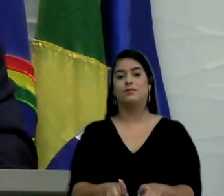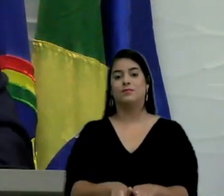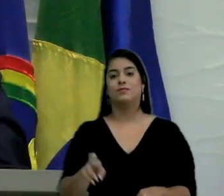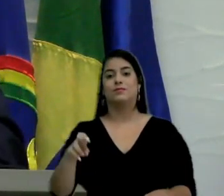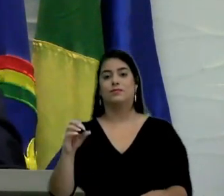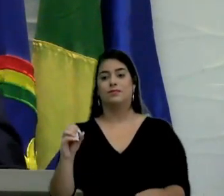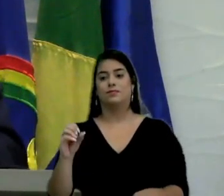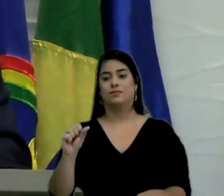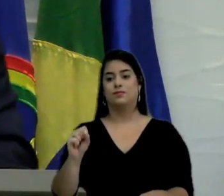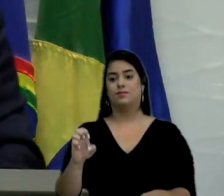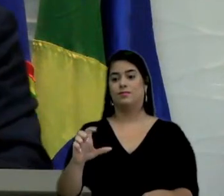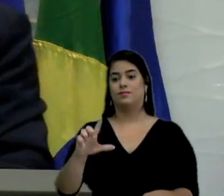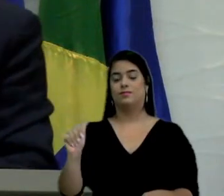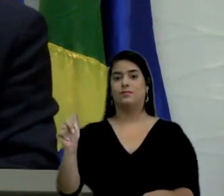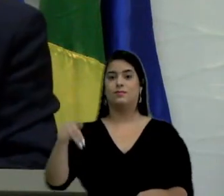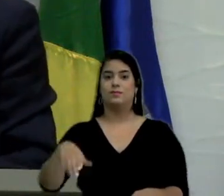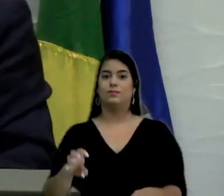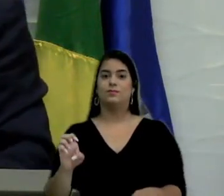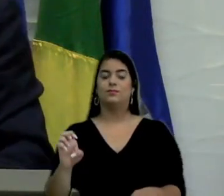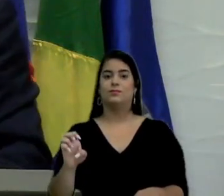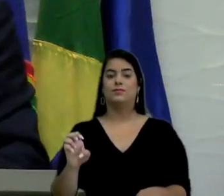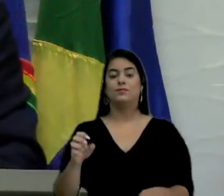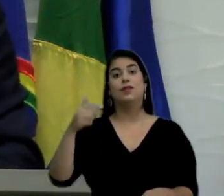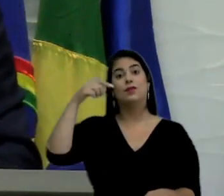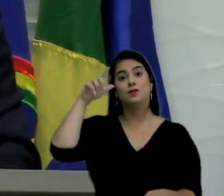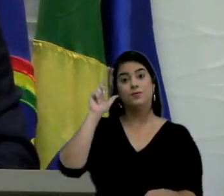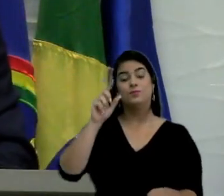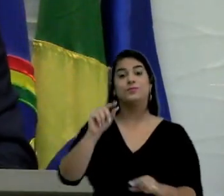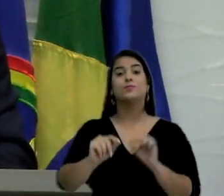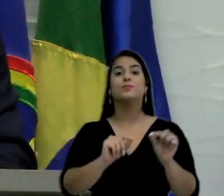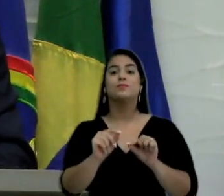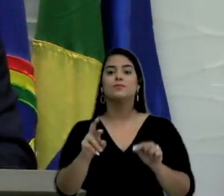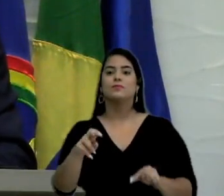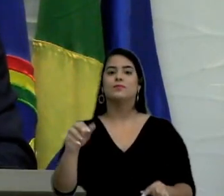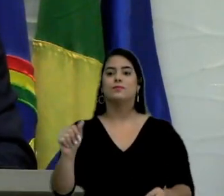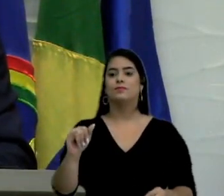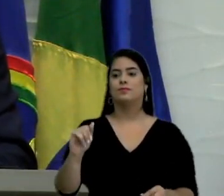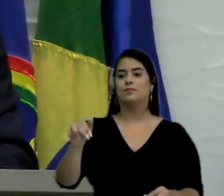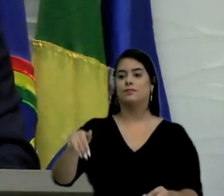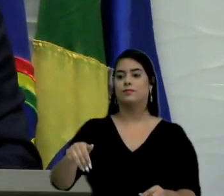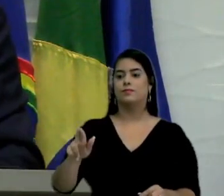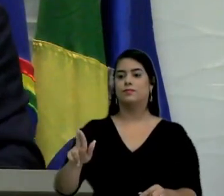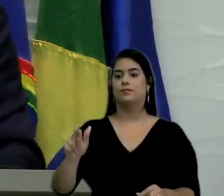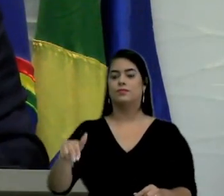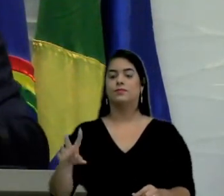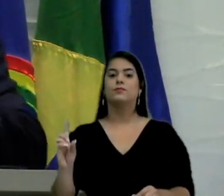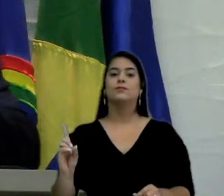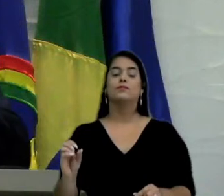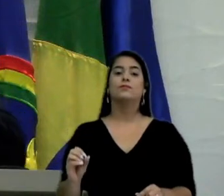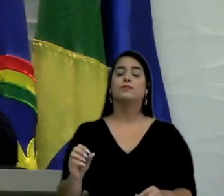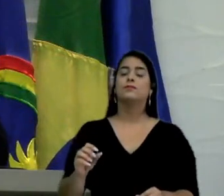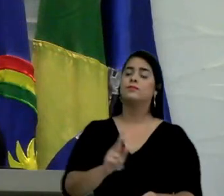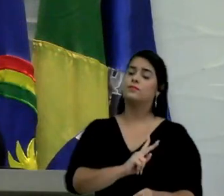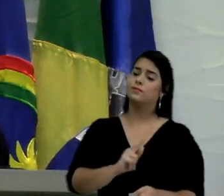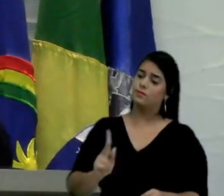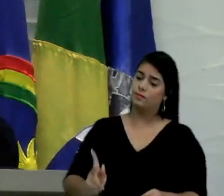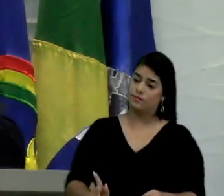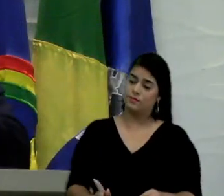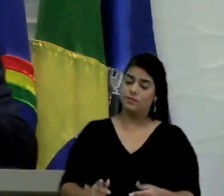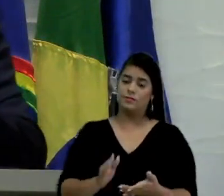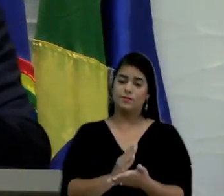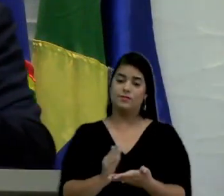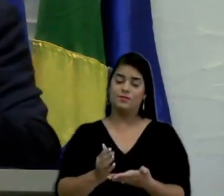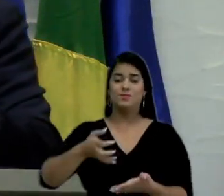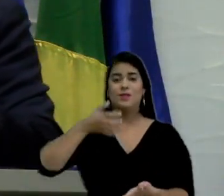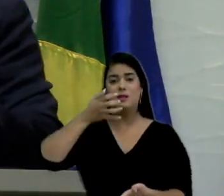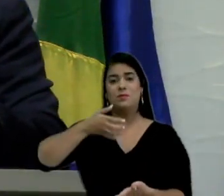valena e também no dia de ontem a Raimundo né lá da chama de amor Presidente começando meu